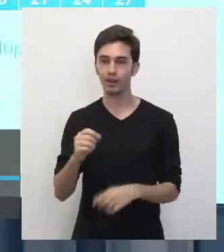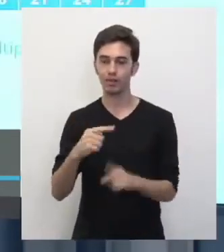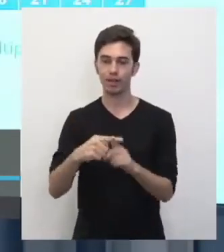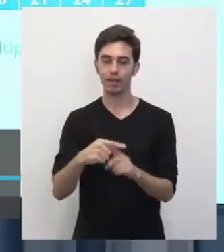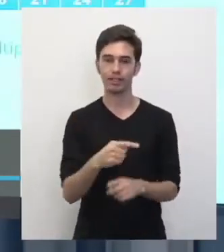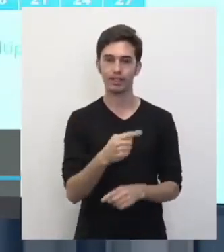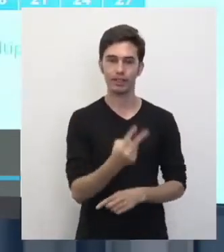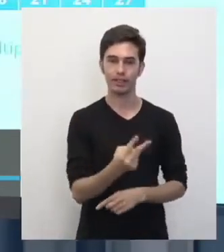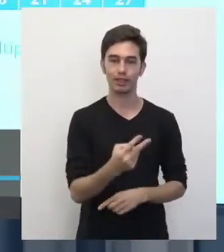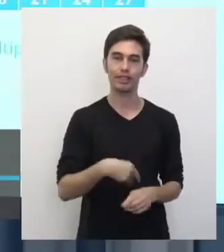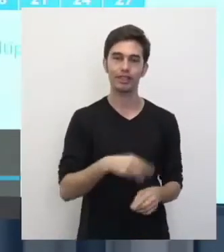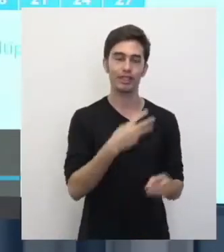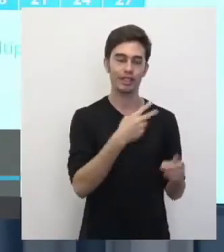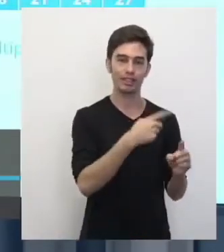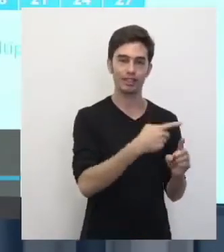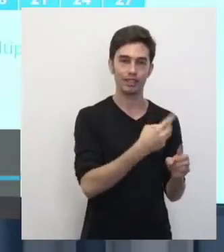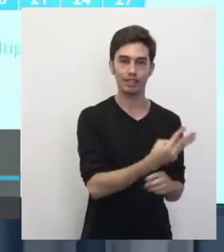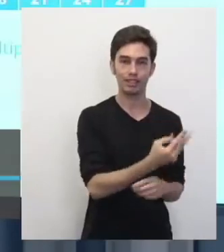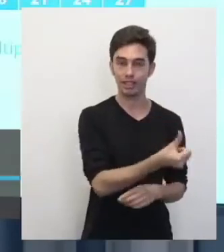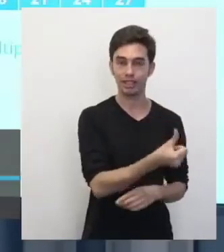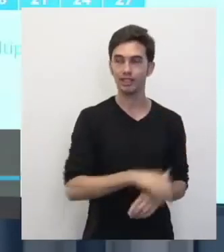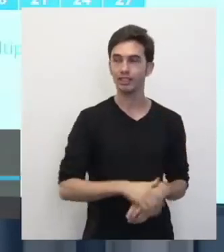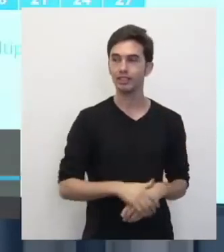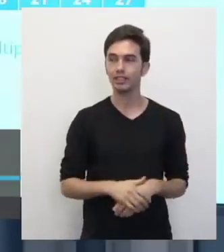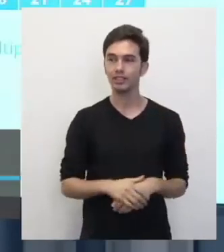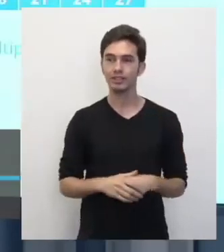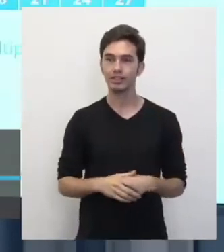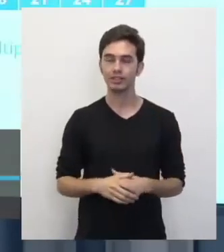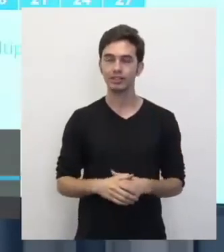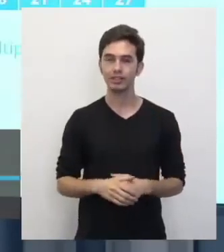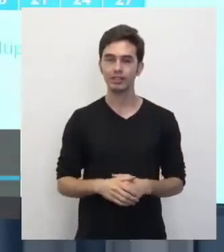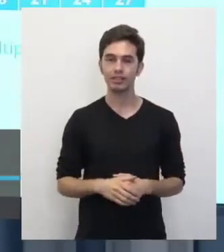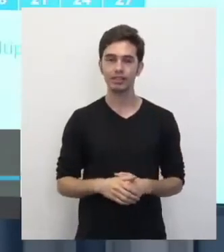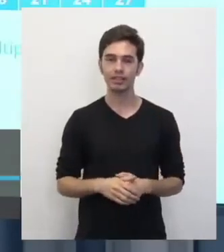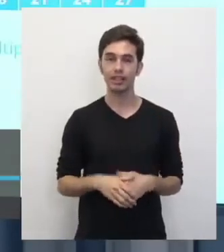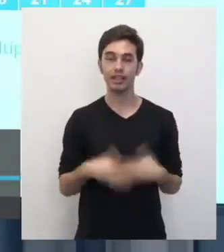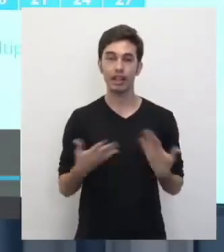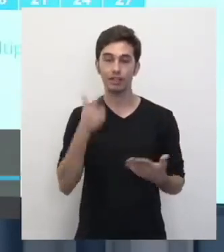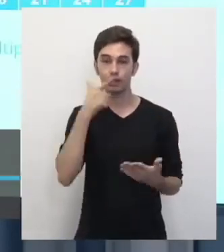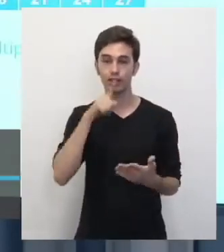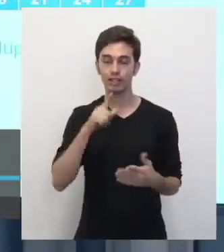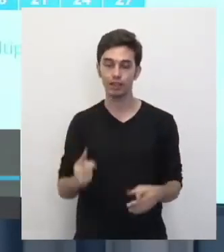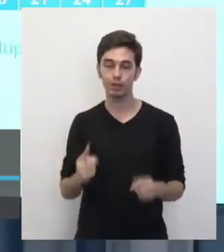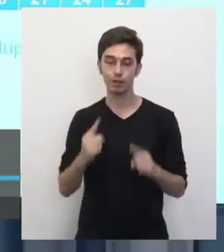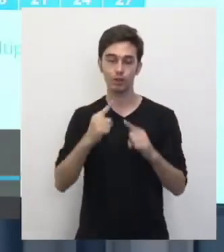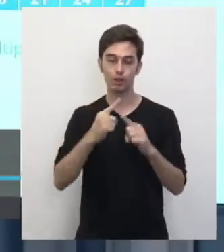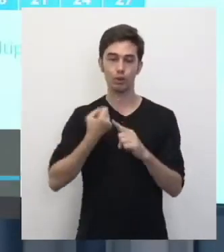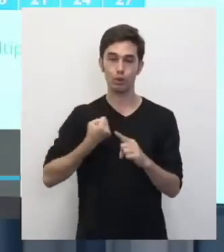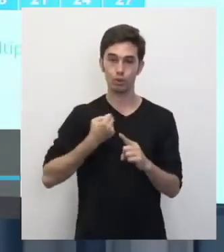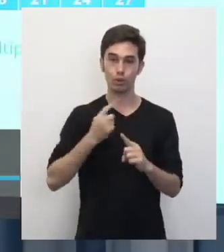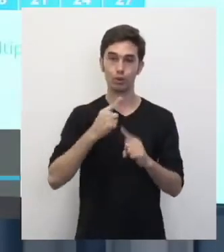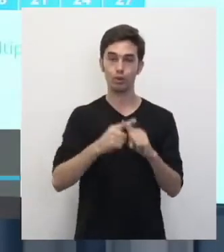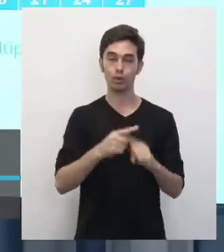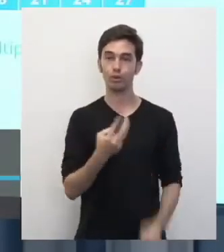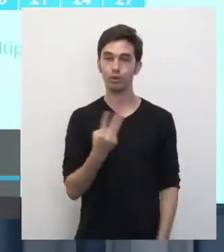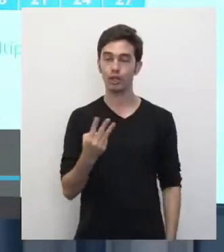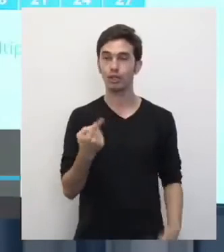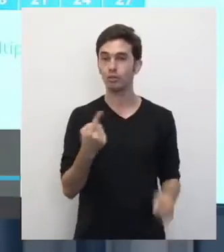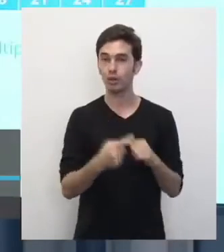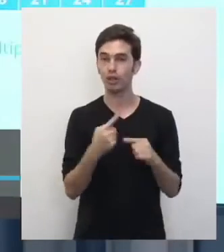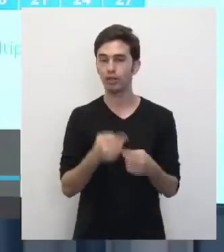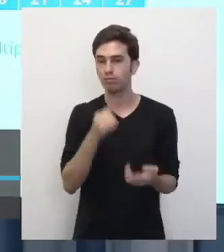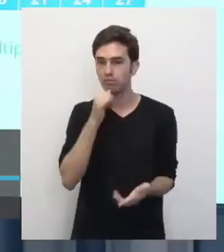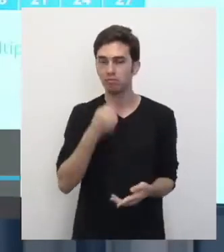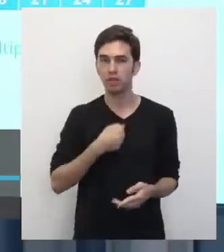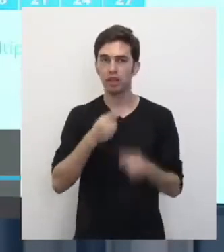Também a ideia dos múltiplos é a ideia, que é o que nós vamos chegar, é múltiplos de 3. Por quê? Porque na tabuada você basicamente fez a tabuada